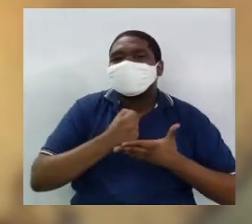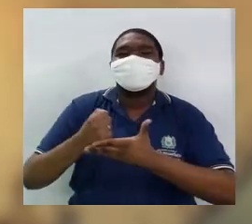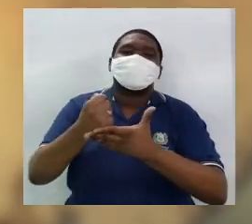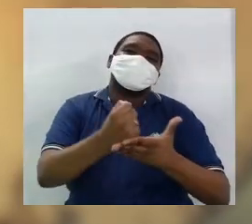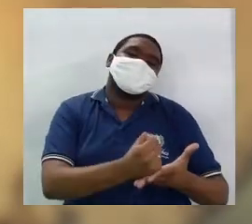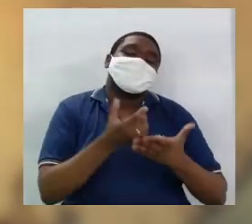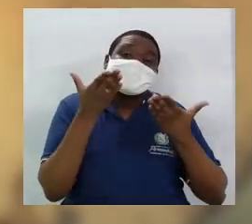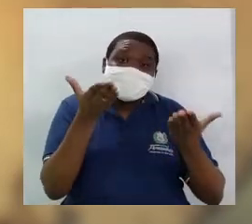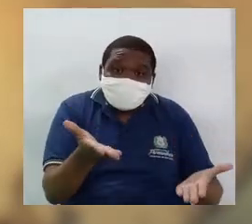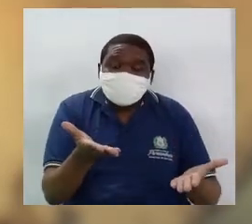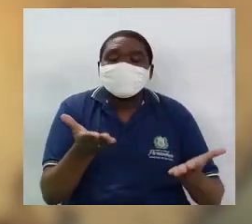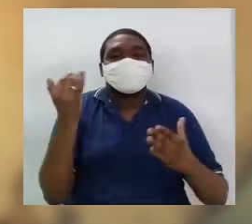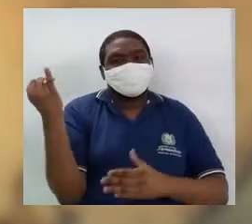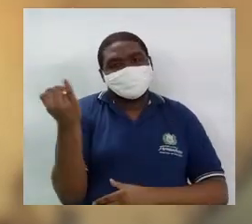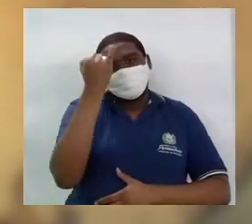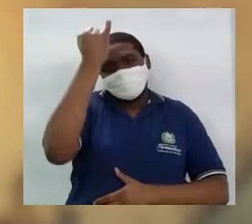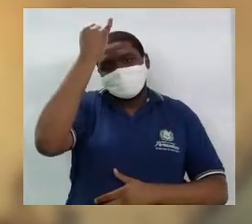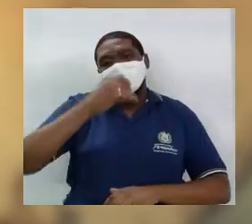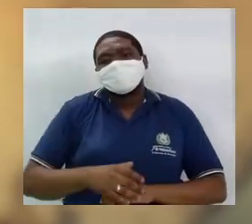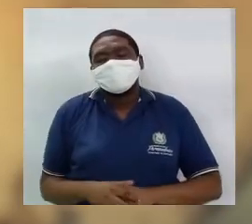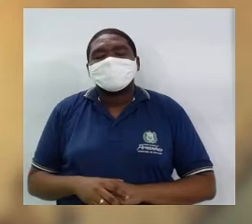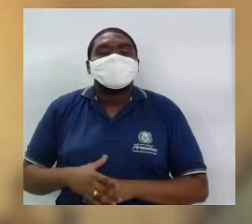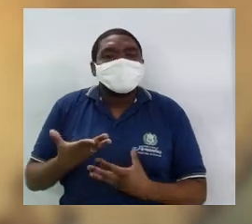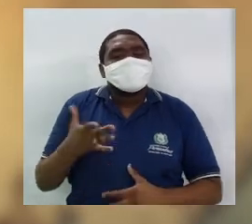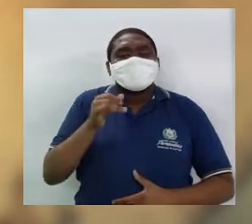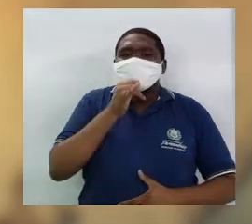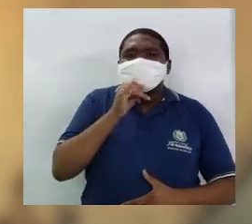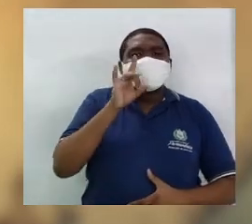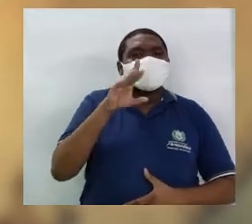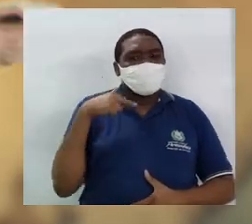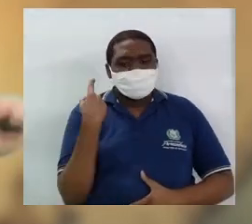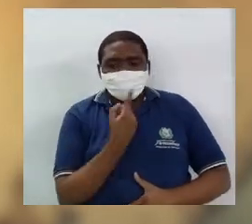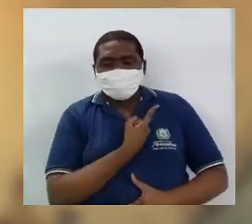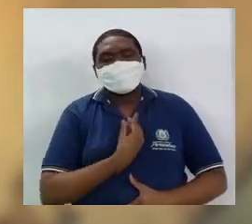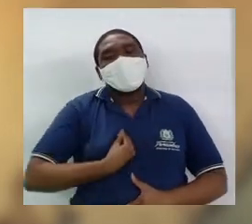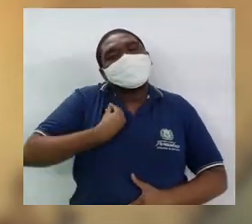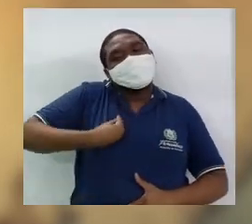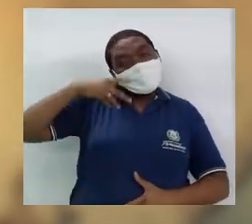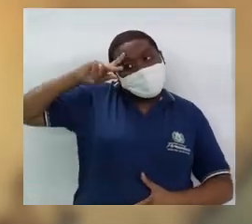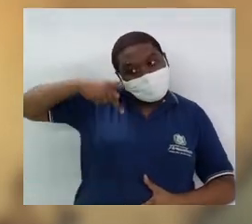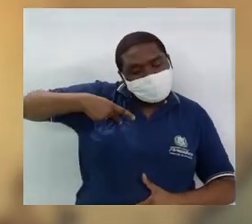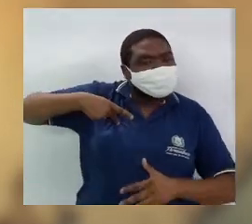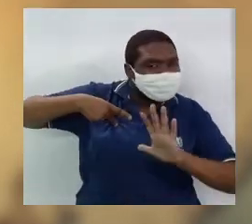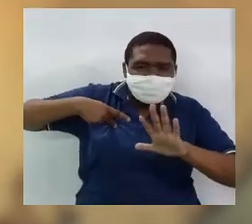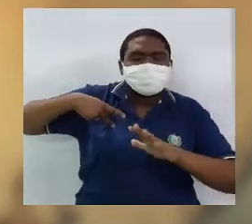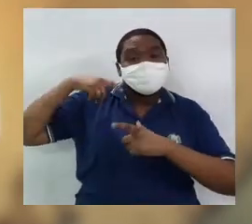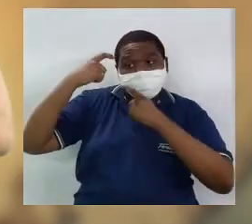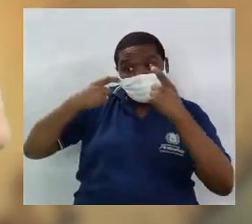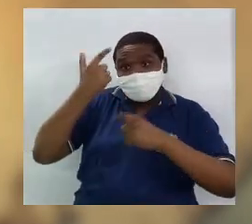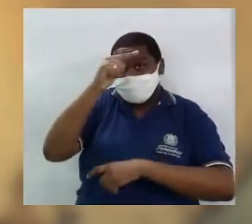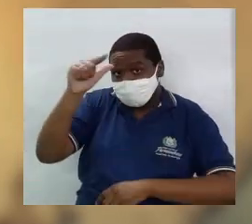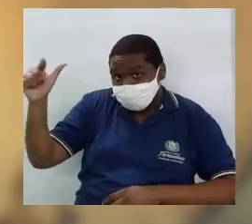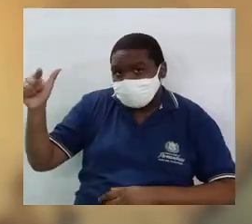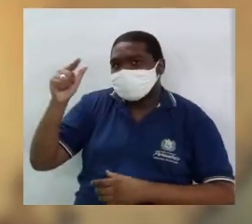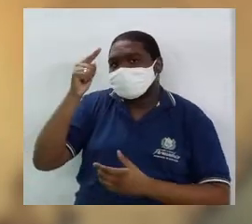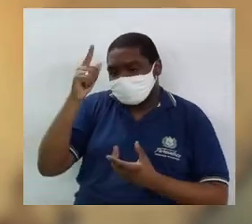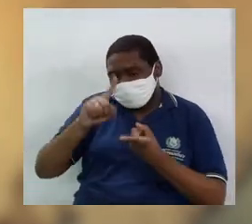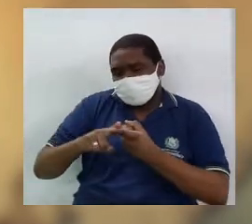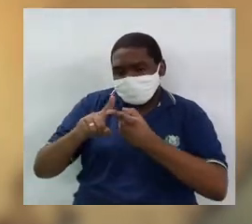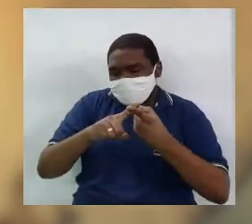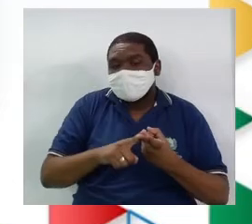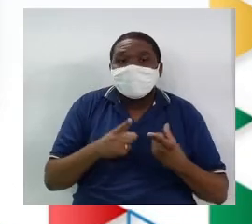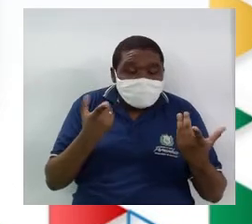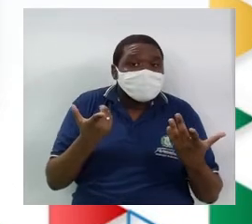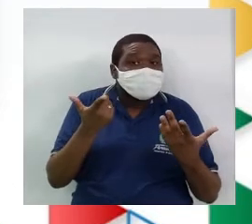Então, é sair dessa questão nossa apenas, em nossa vida, e preocupar-se com o outro. Mais uma vez, mostro